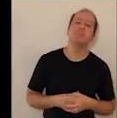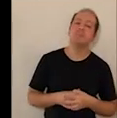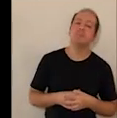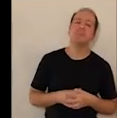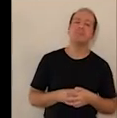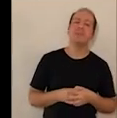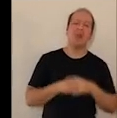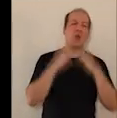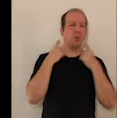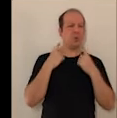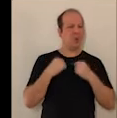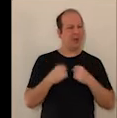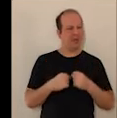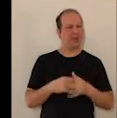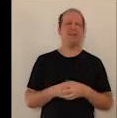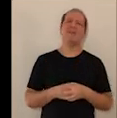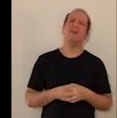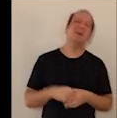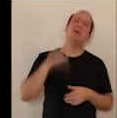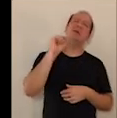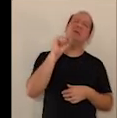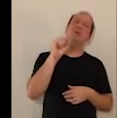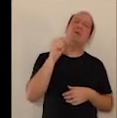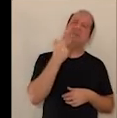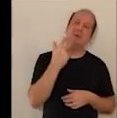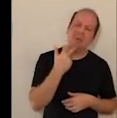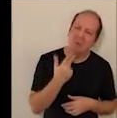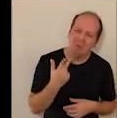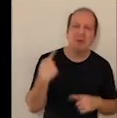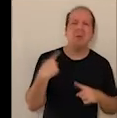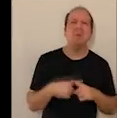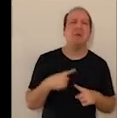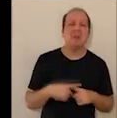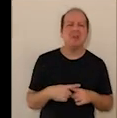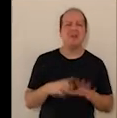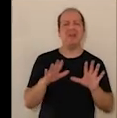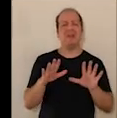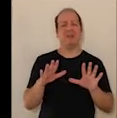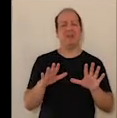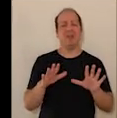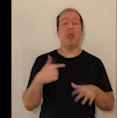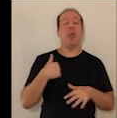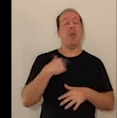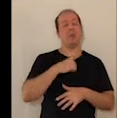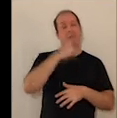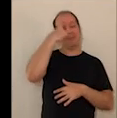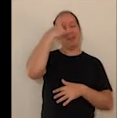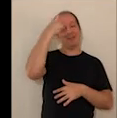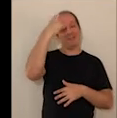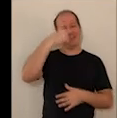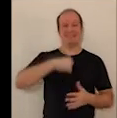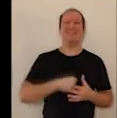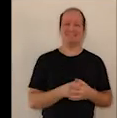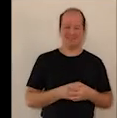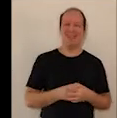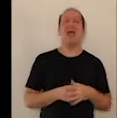Colar de pérolas. 515. O que, que hei de fazer? Eu tenho uma ideia que vale